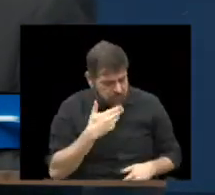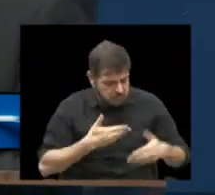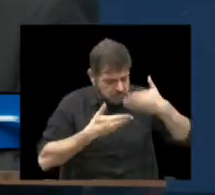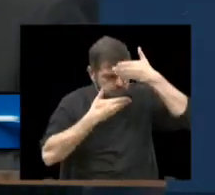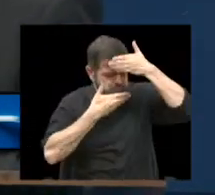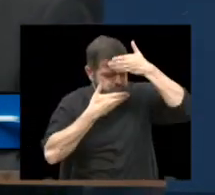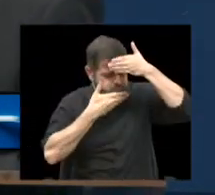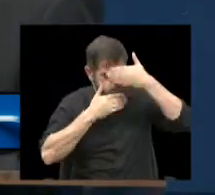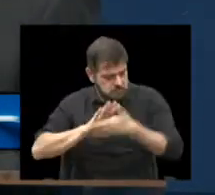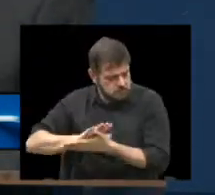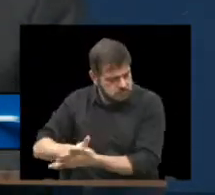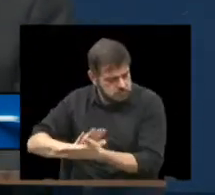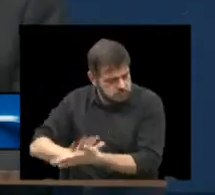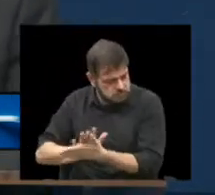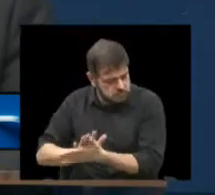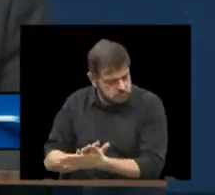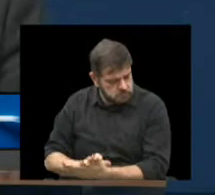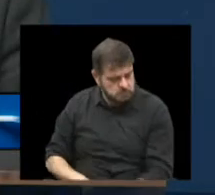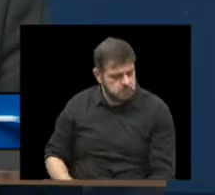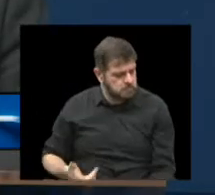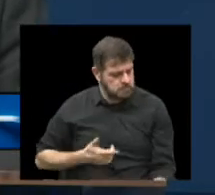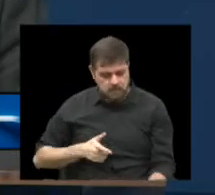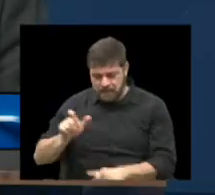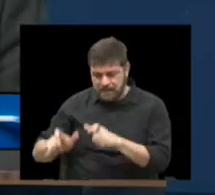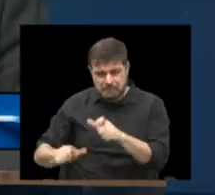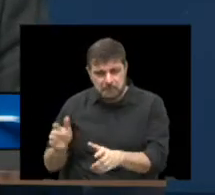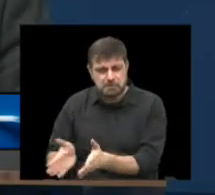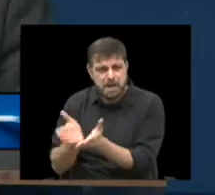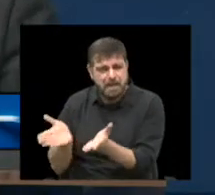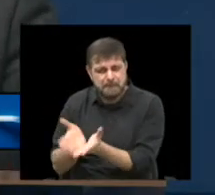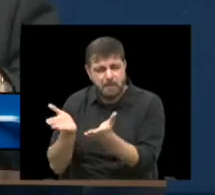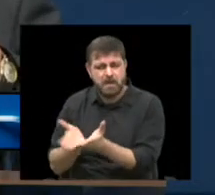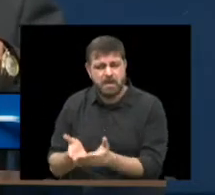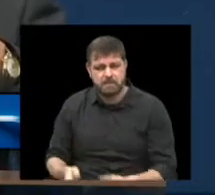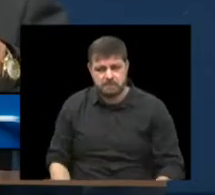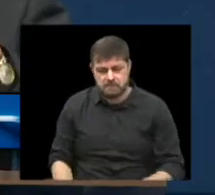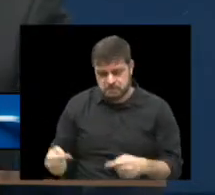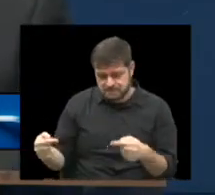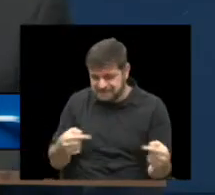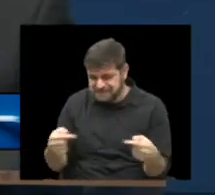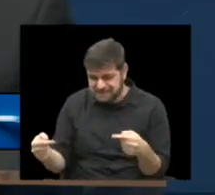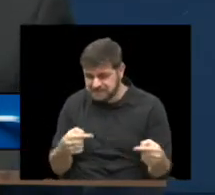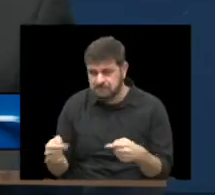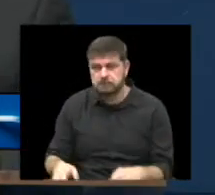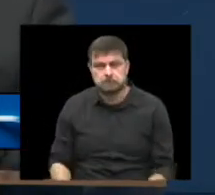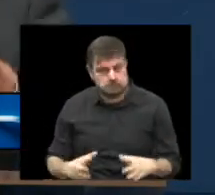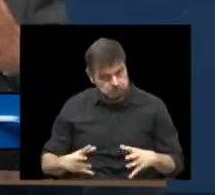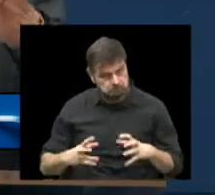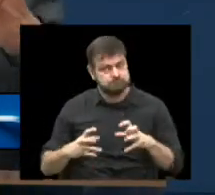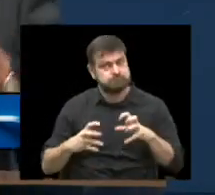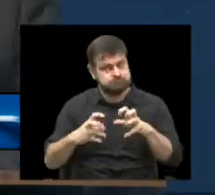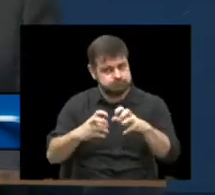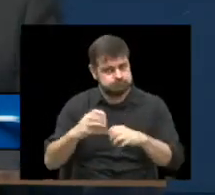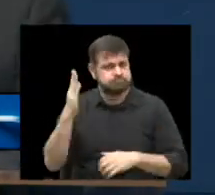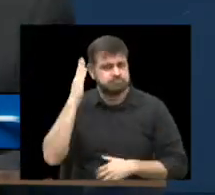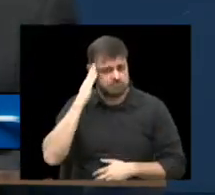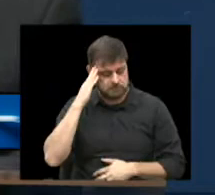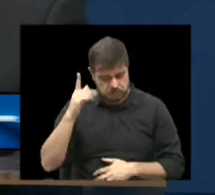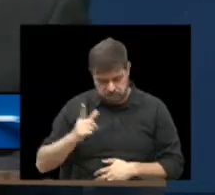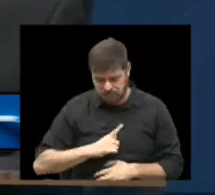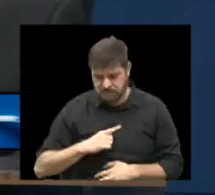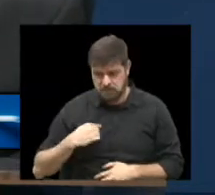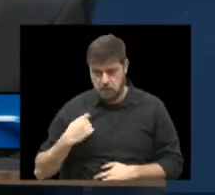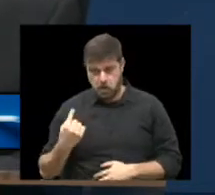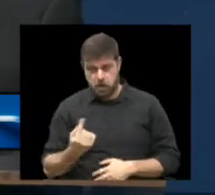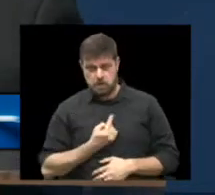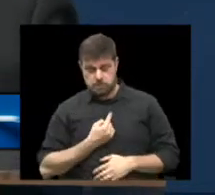saúde básica das pessoas menos favorecidas. Vai ser uma discussão quente, uma discussão onde nós